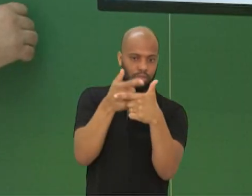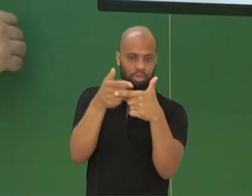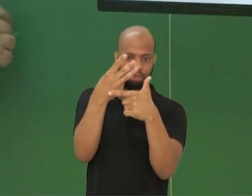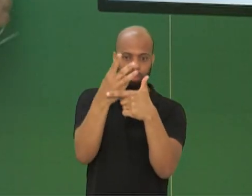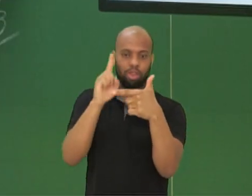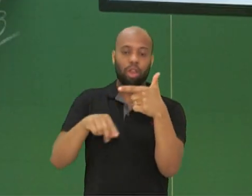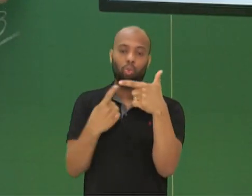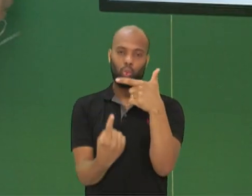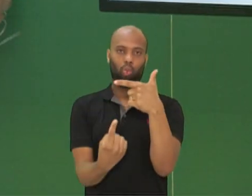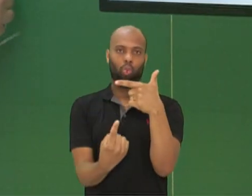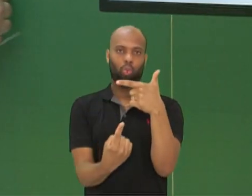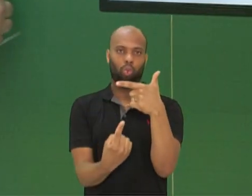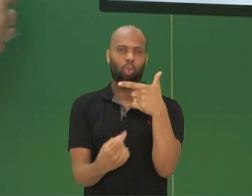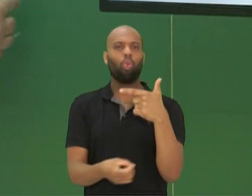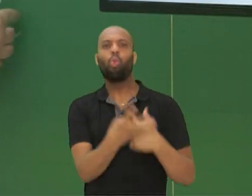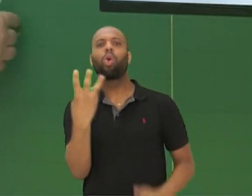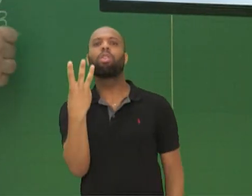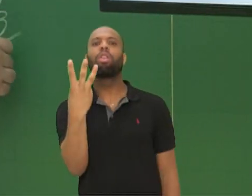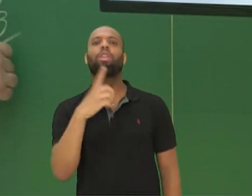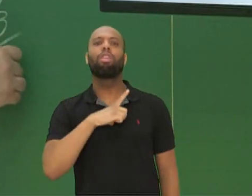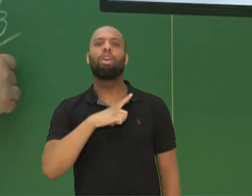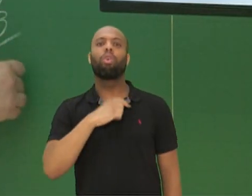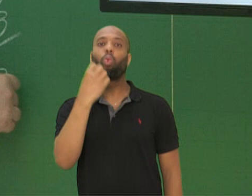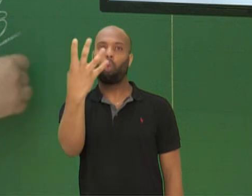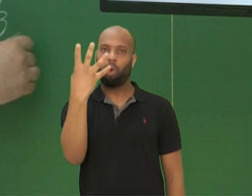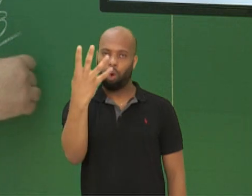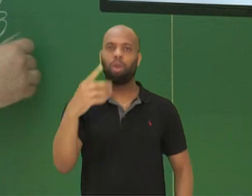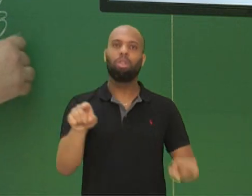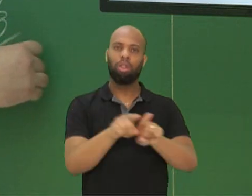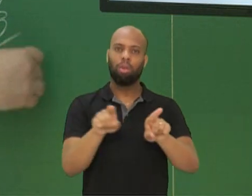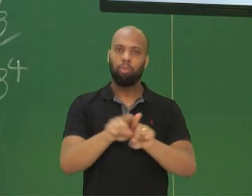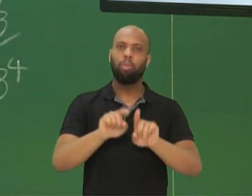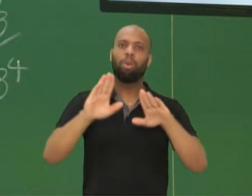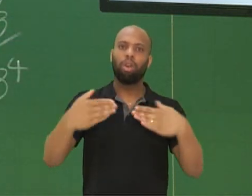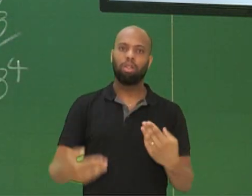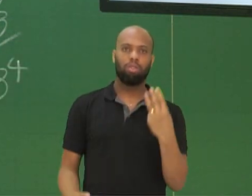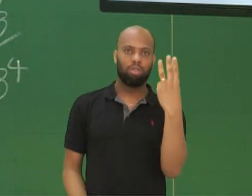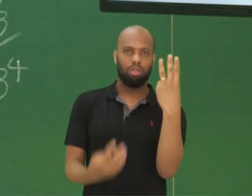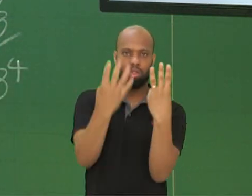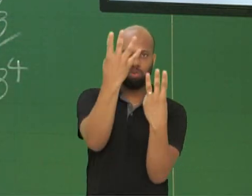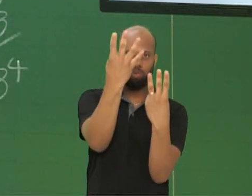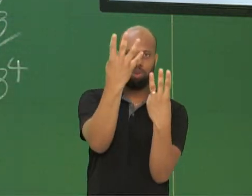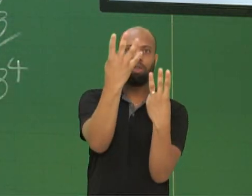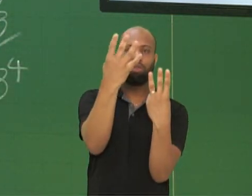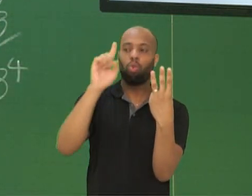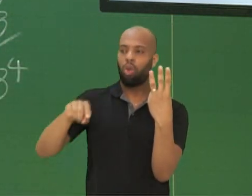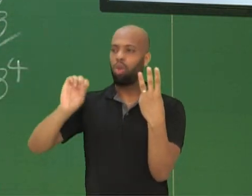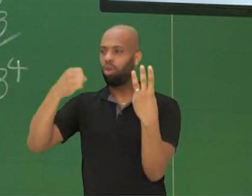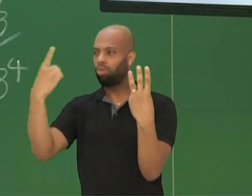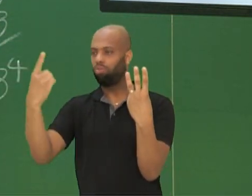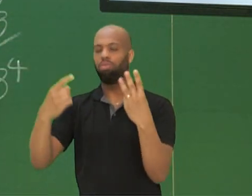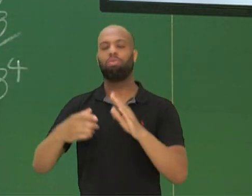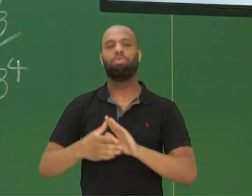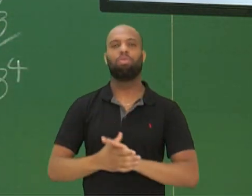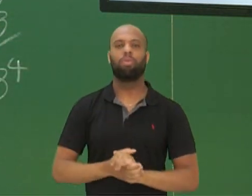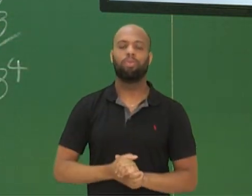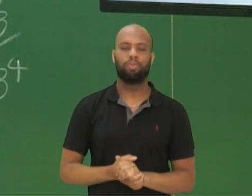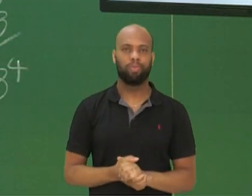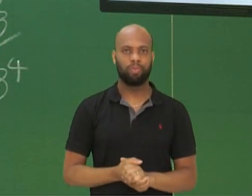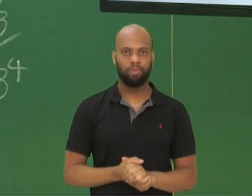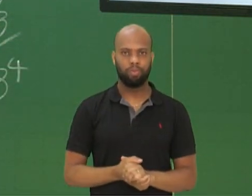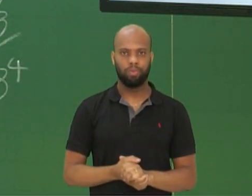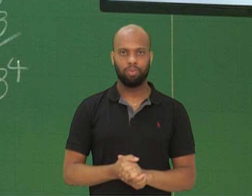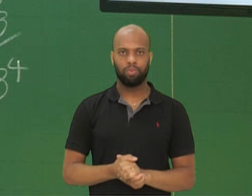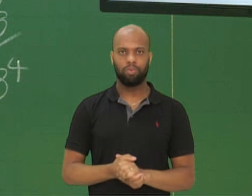expoente. 2 elevado a 4 e embaixo 3 elevado a 4. Pela propriedade, você